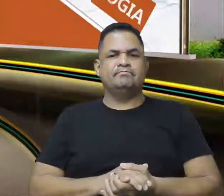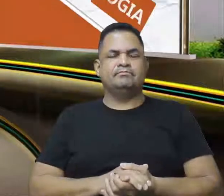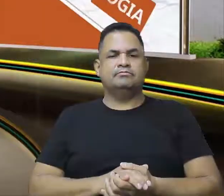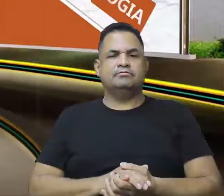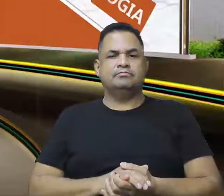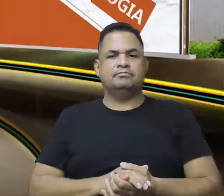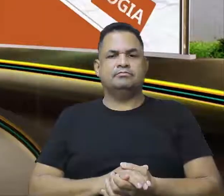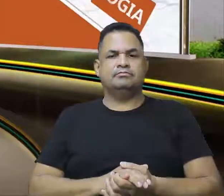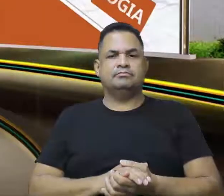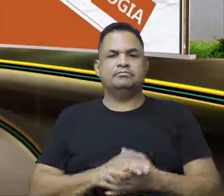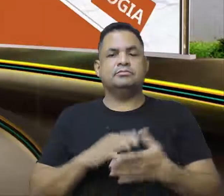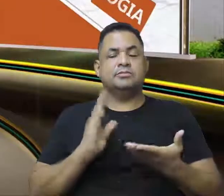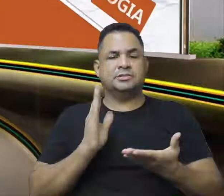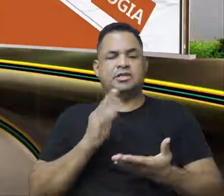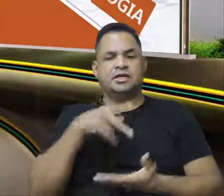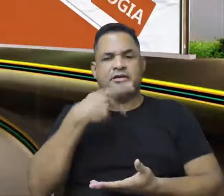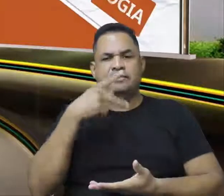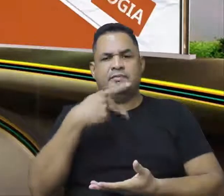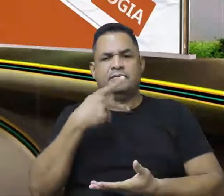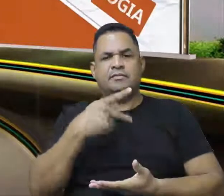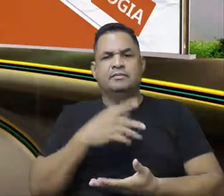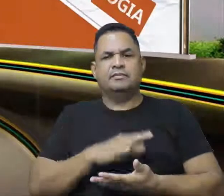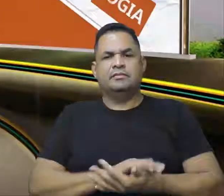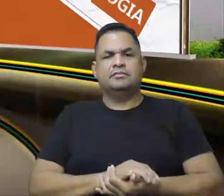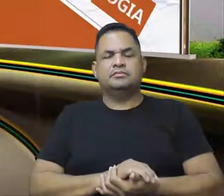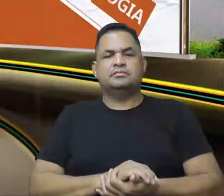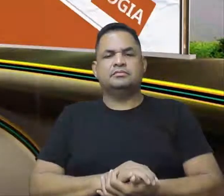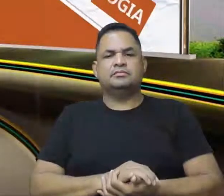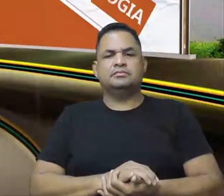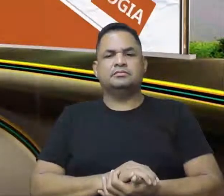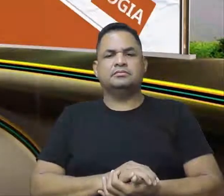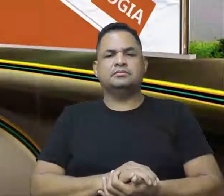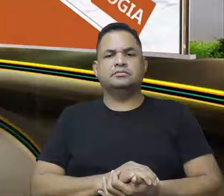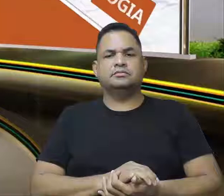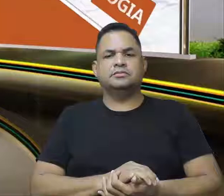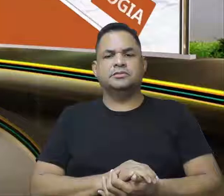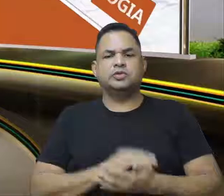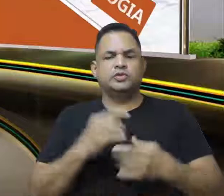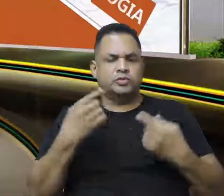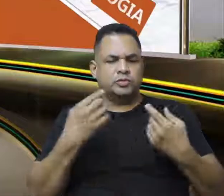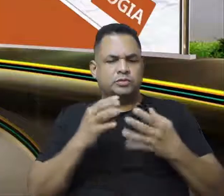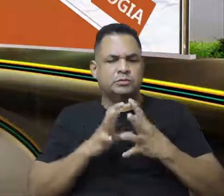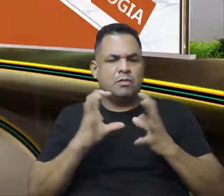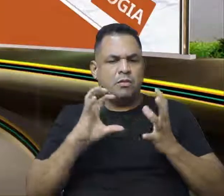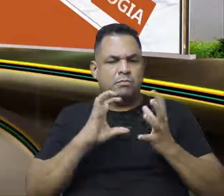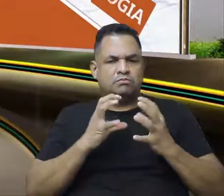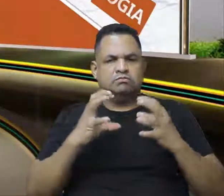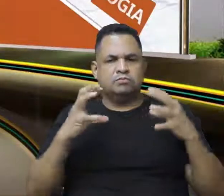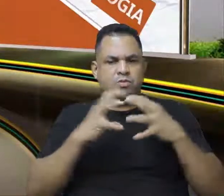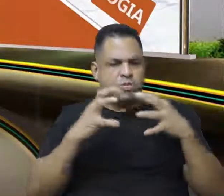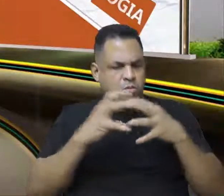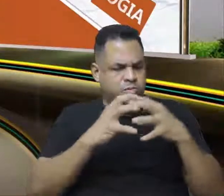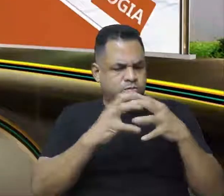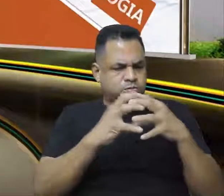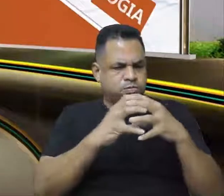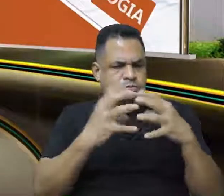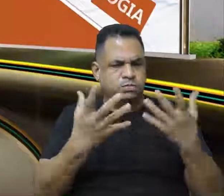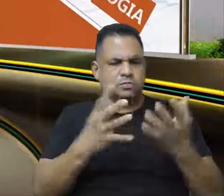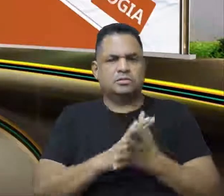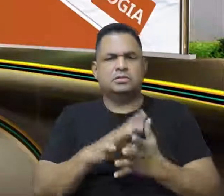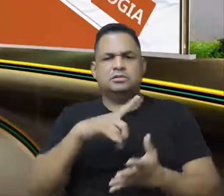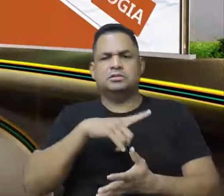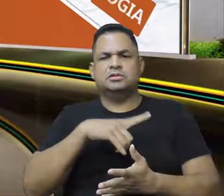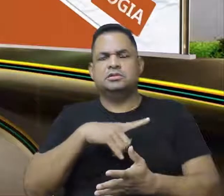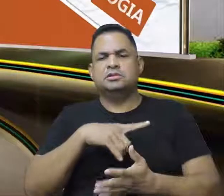a maioria, já falei para vocês e repito, a maioria dos conflitos que resultaram em muitas